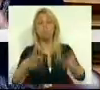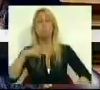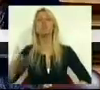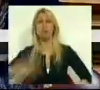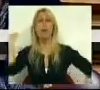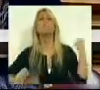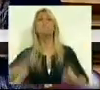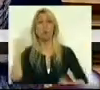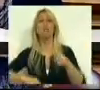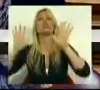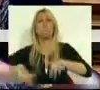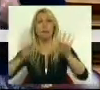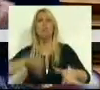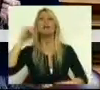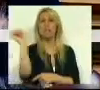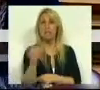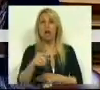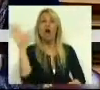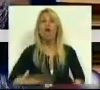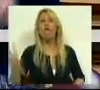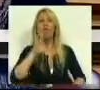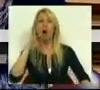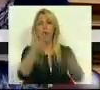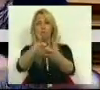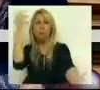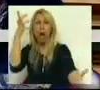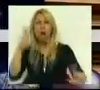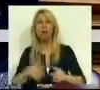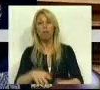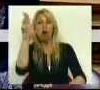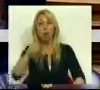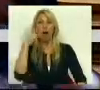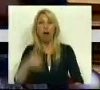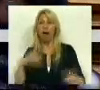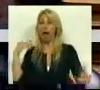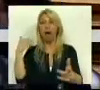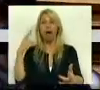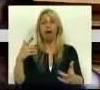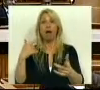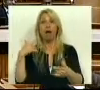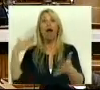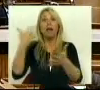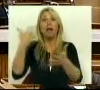portugueses protestam sim da forma mais brutal que alguma vez se viu depois do 25 de Abril. Muito obrigada.